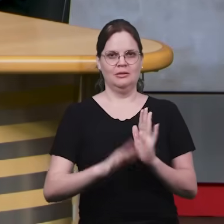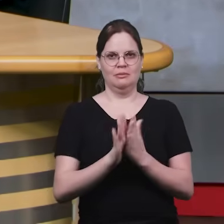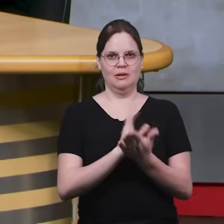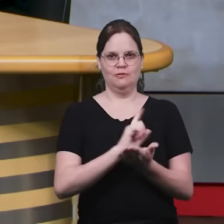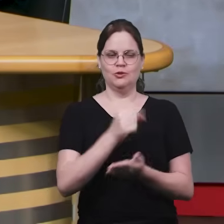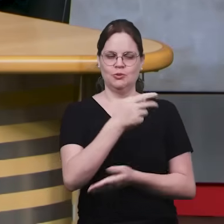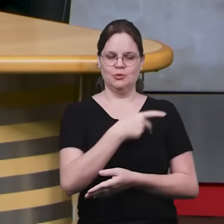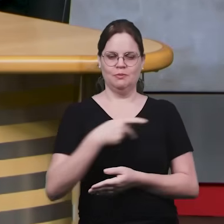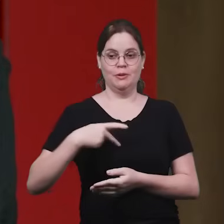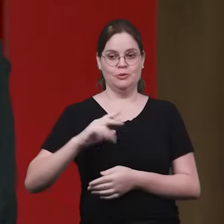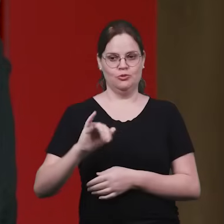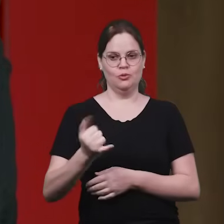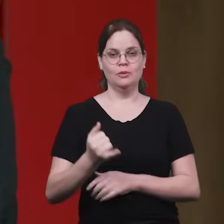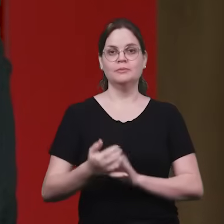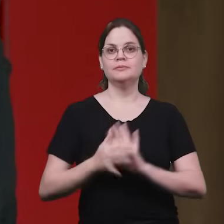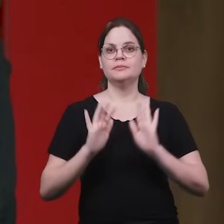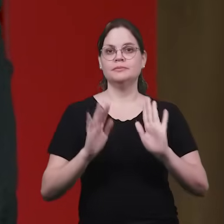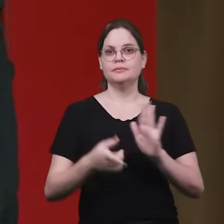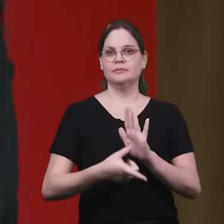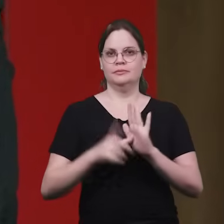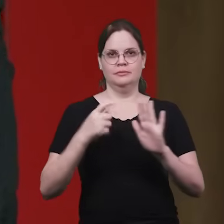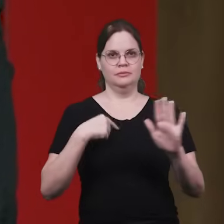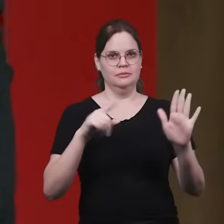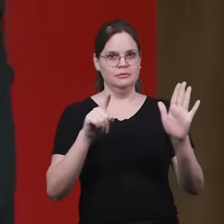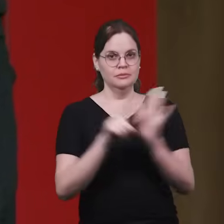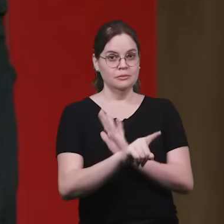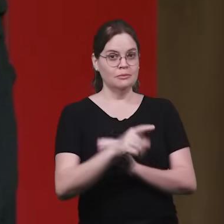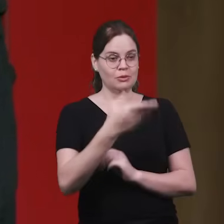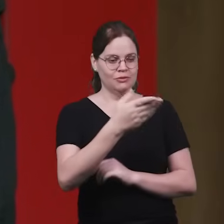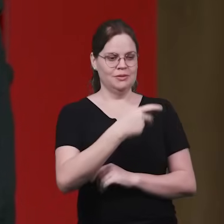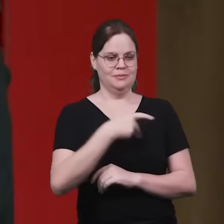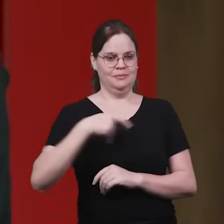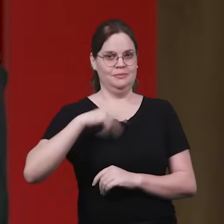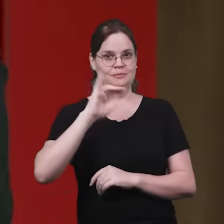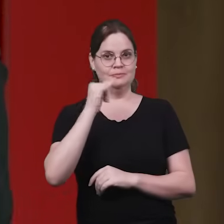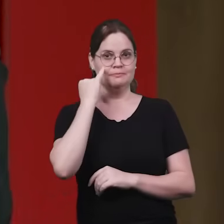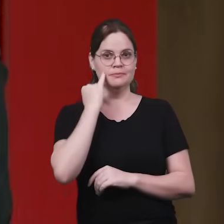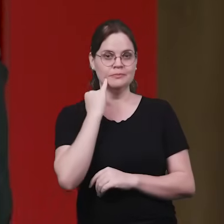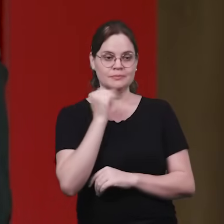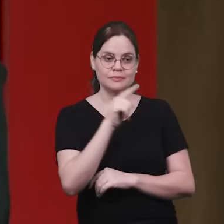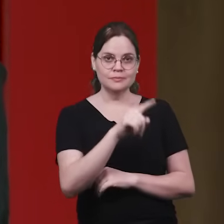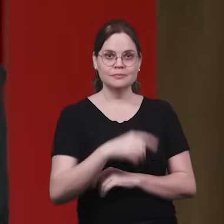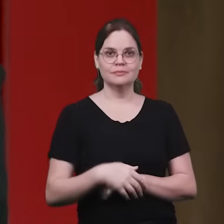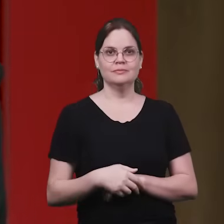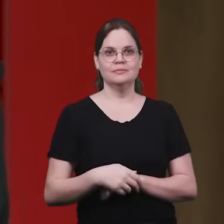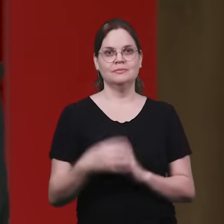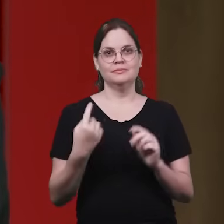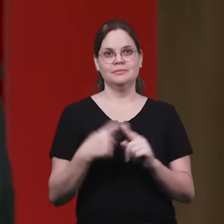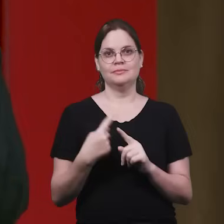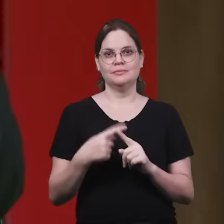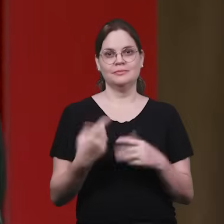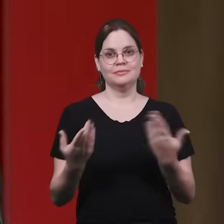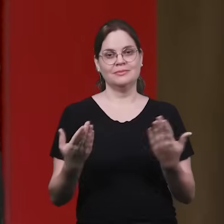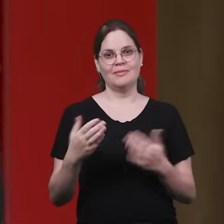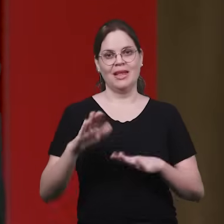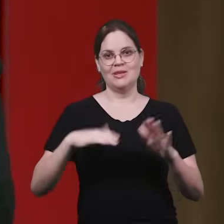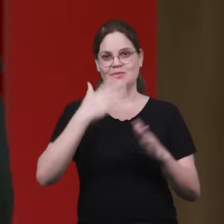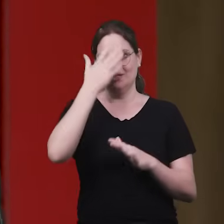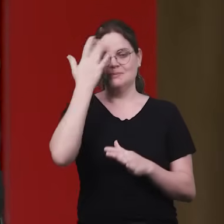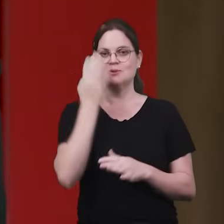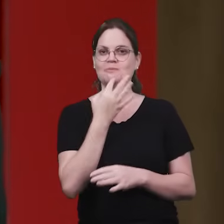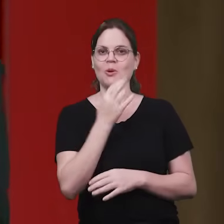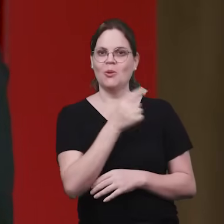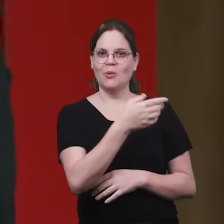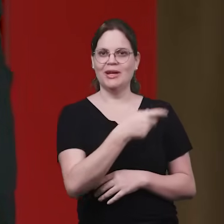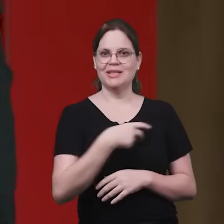uma mensagem, eu já queria te fazer uma pergunta assim inicial. Eu falei que talvez muitos não conhecem esse pastor Josias